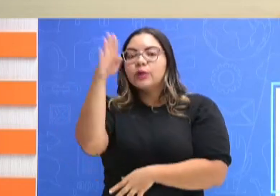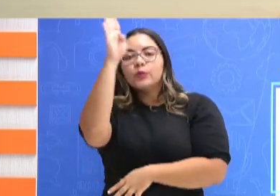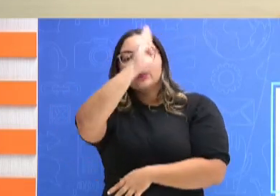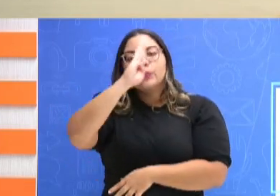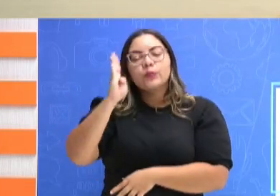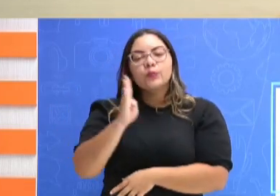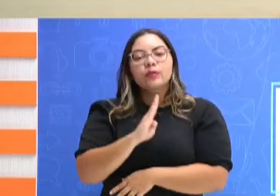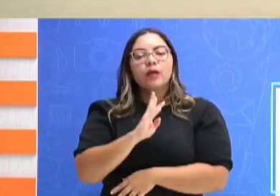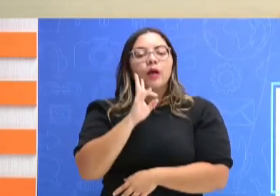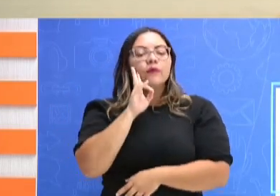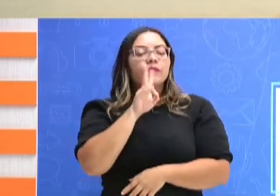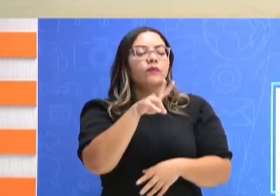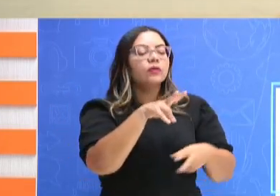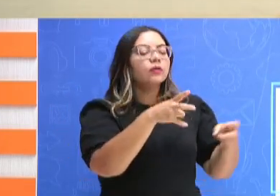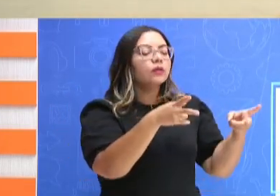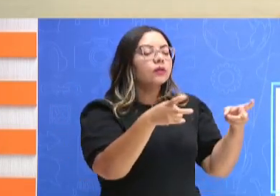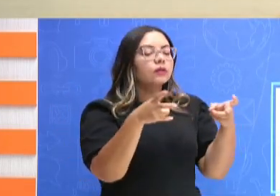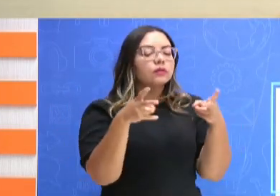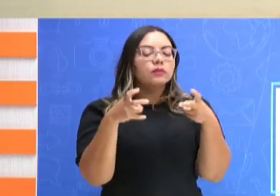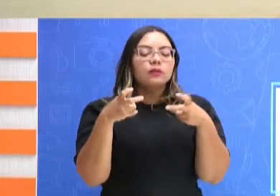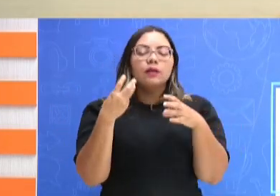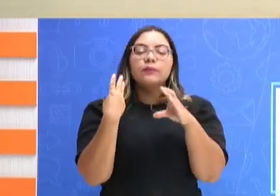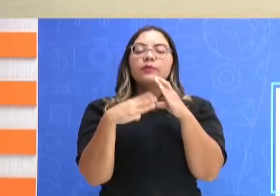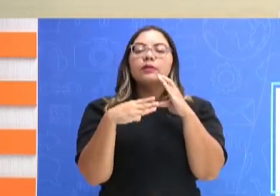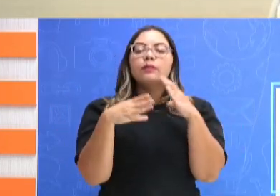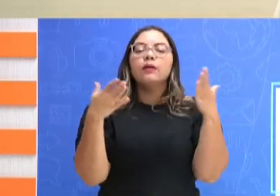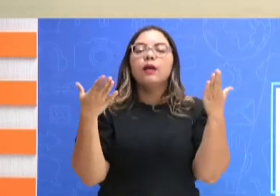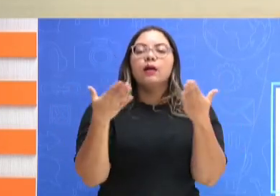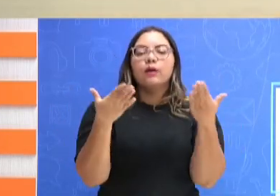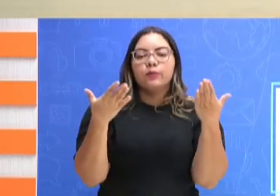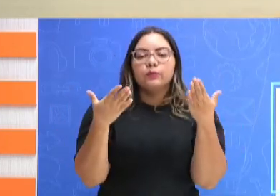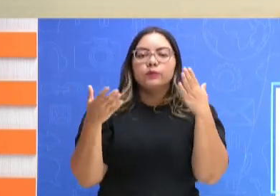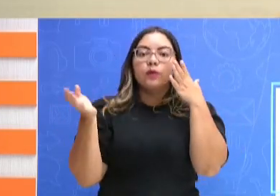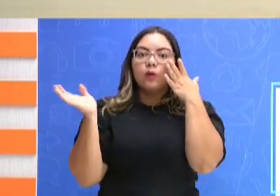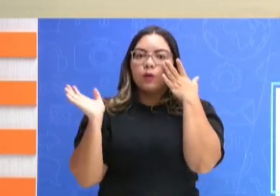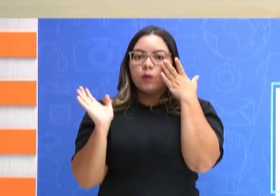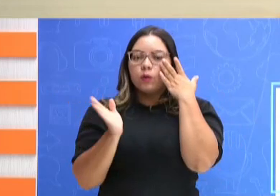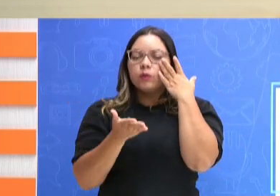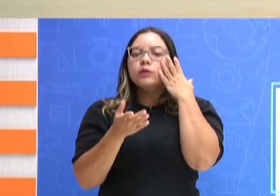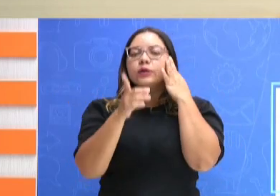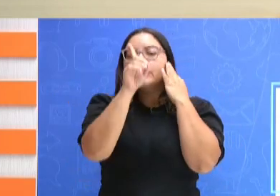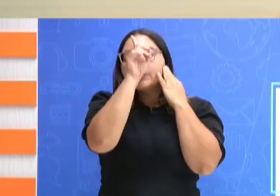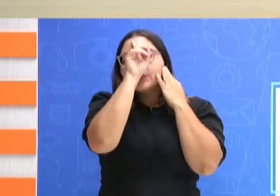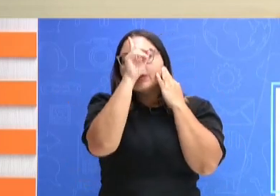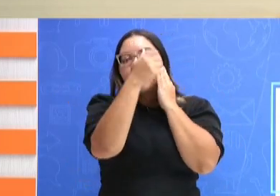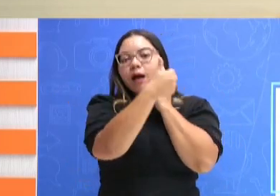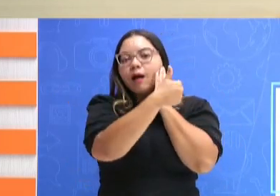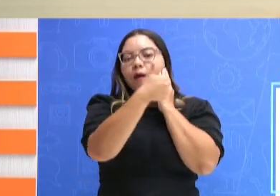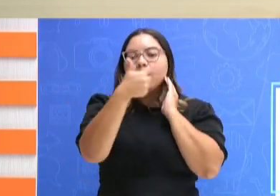gente comparar, a gente começa a ver essa notícia que eu vou dar agora. Hoje, dia